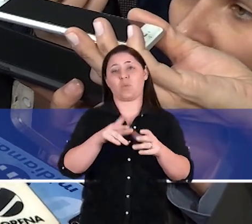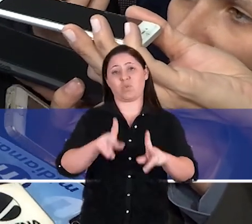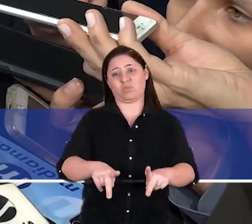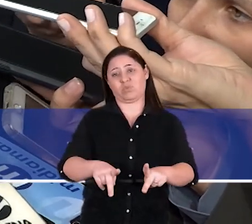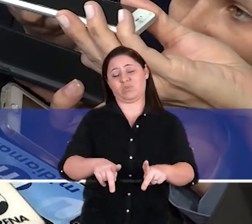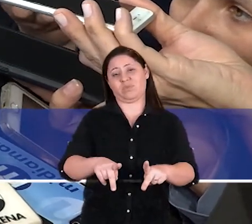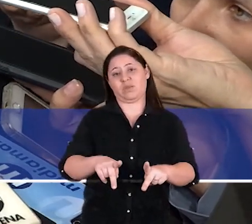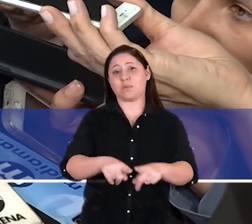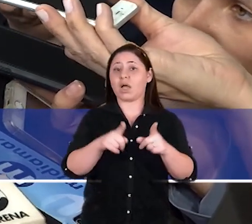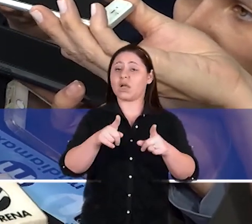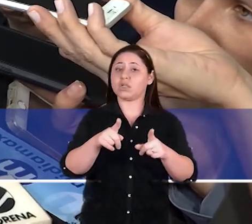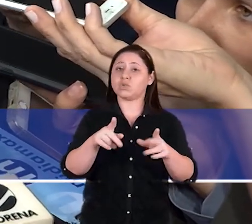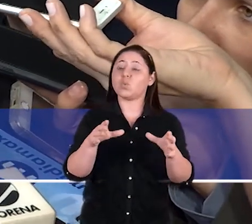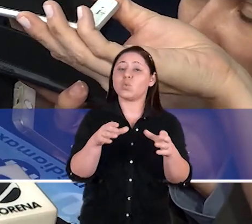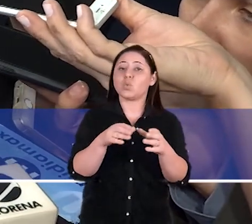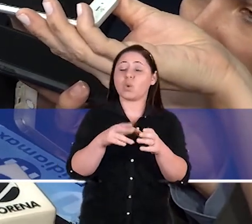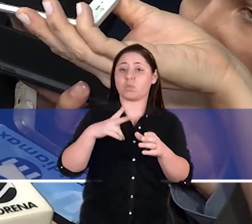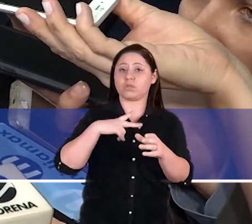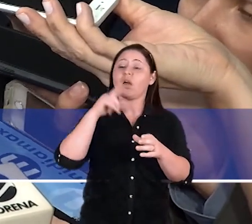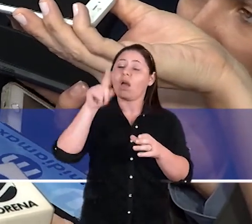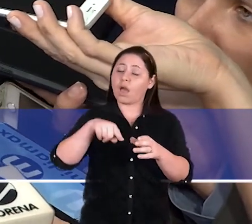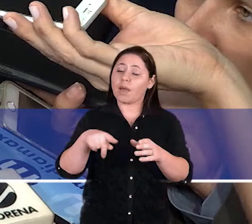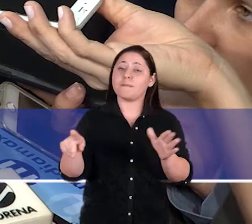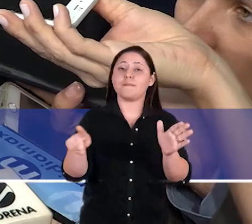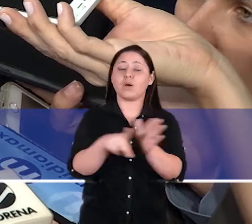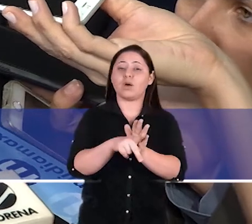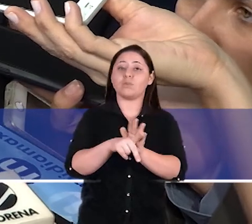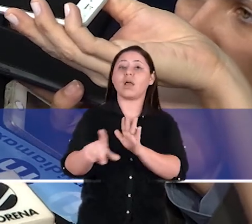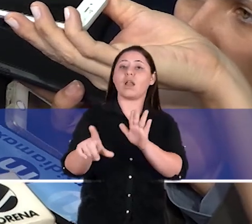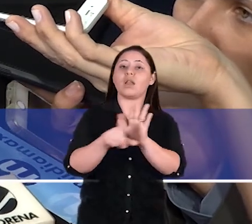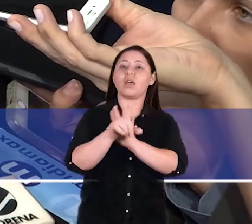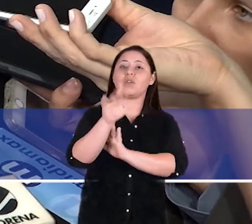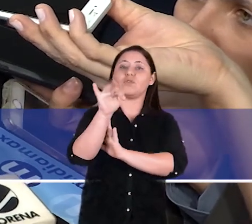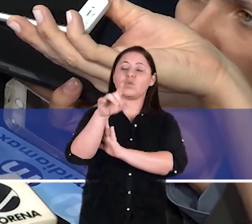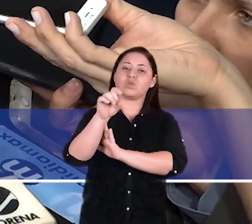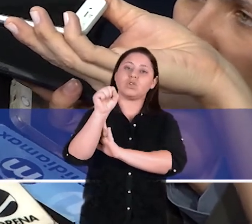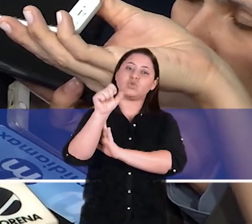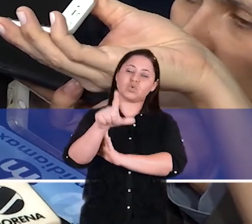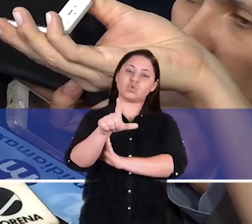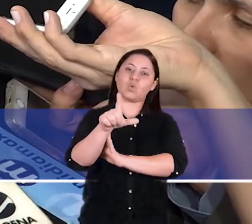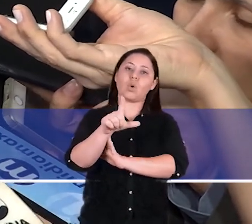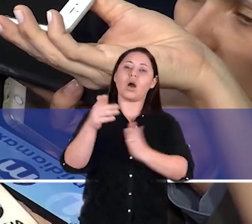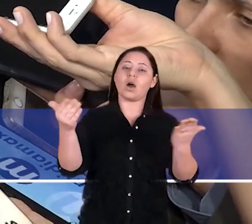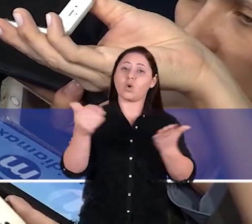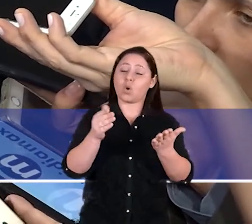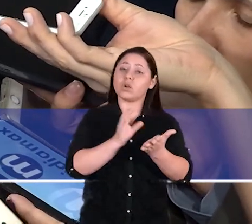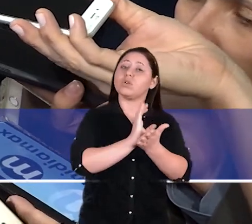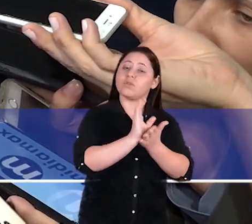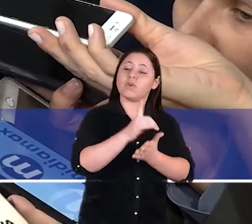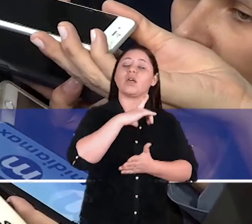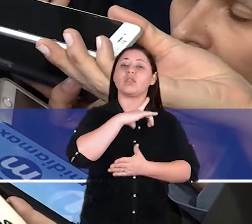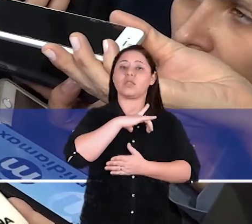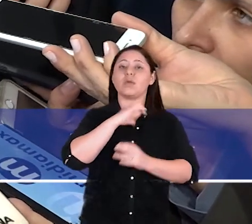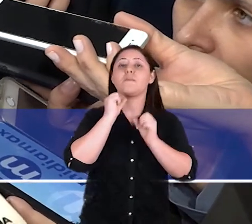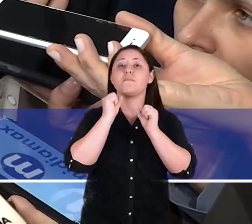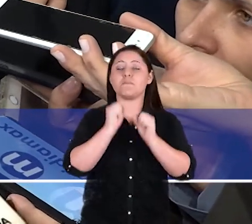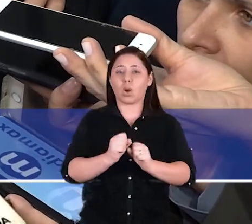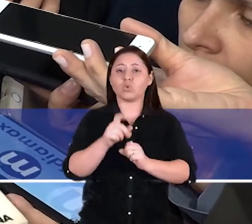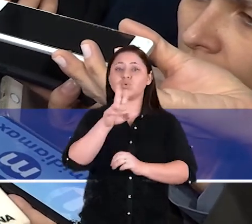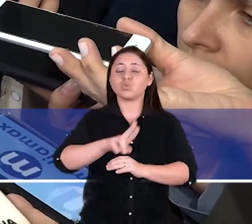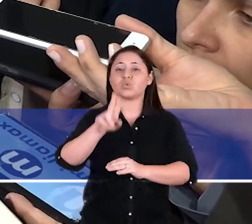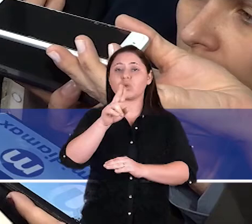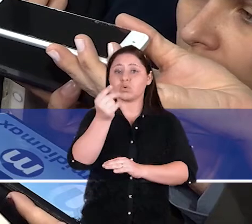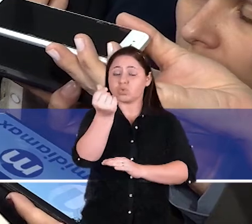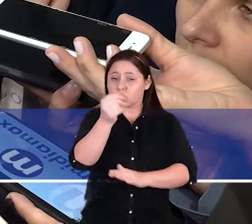do setor público. E aí o fundo privado é para isso. Então, nessa lei do Fundersul, nós estamos destinando que vai